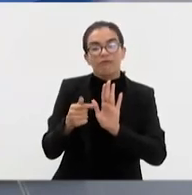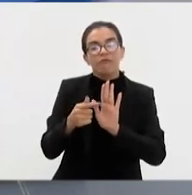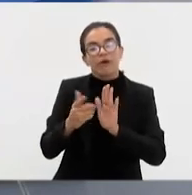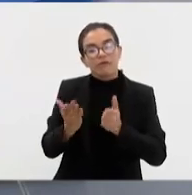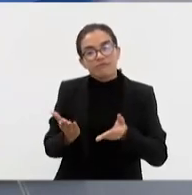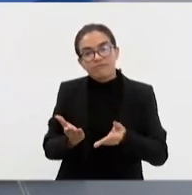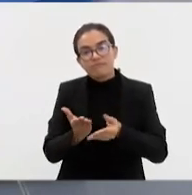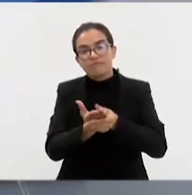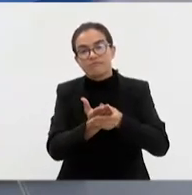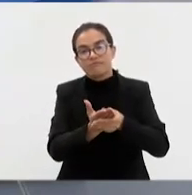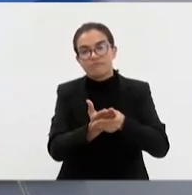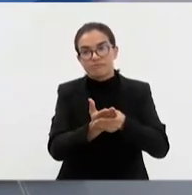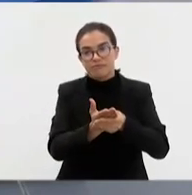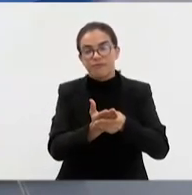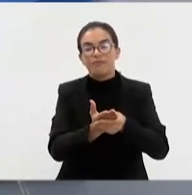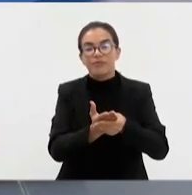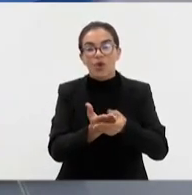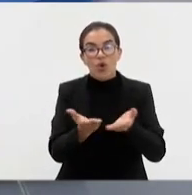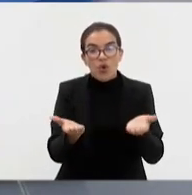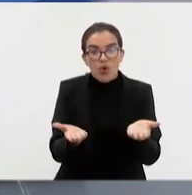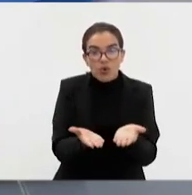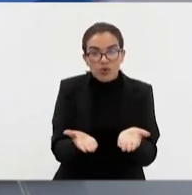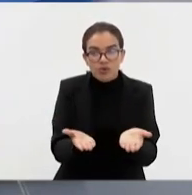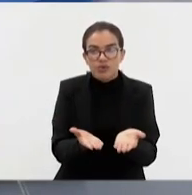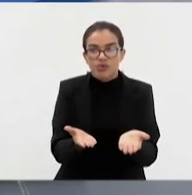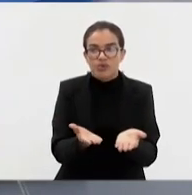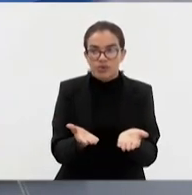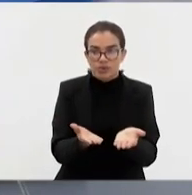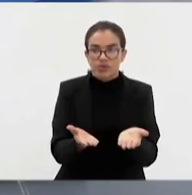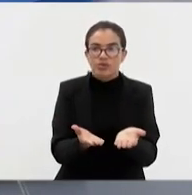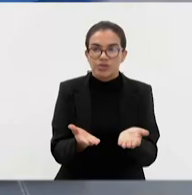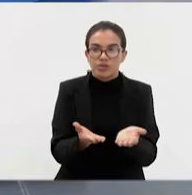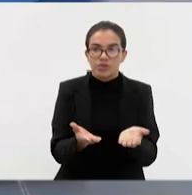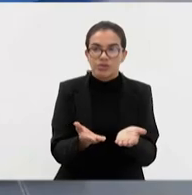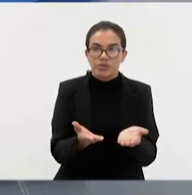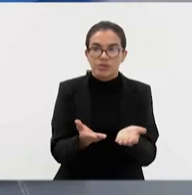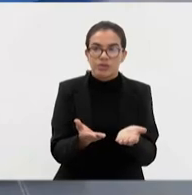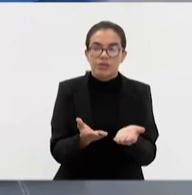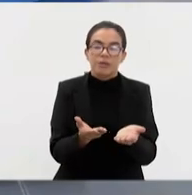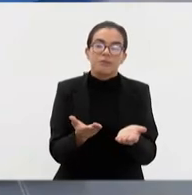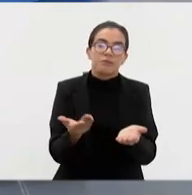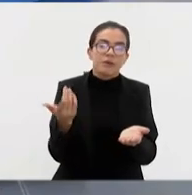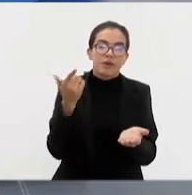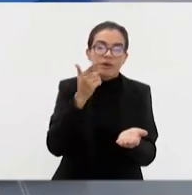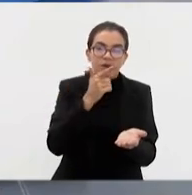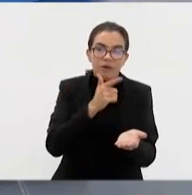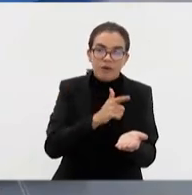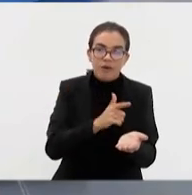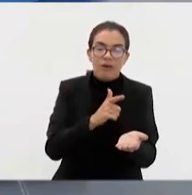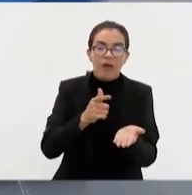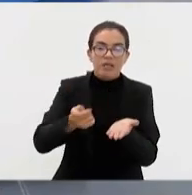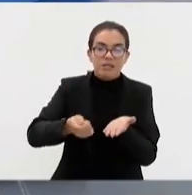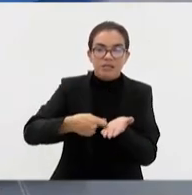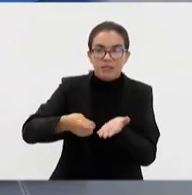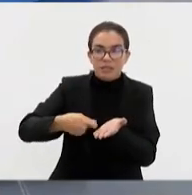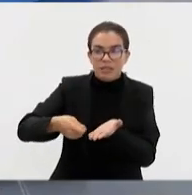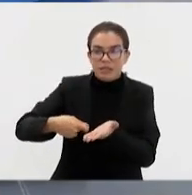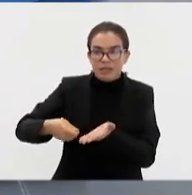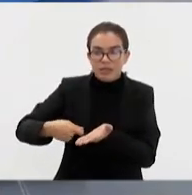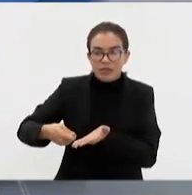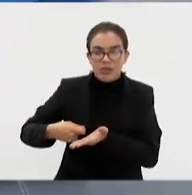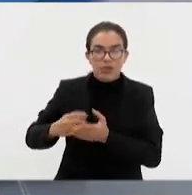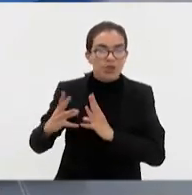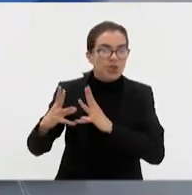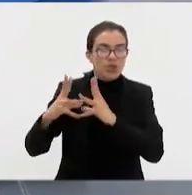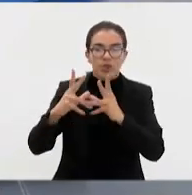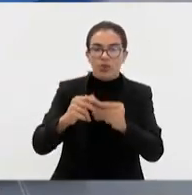entrada ainda hoje nesses projetos para acolher, desde que a gente tenha assinatura de todos os membros. Não